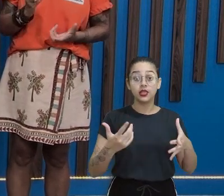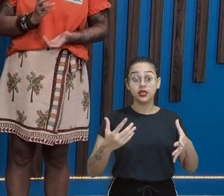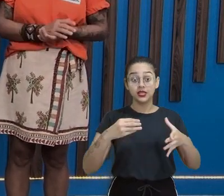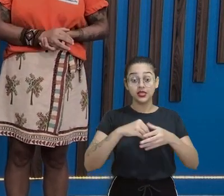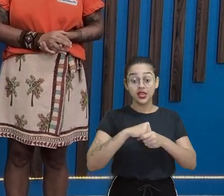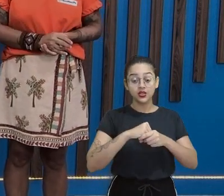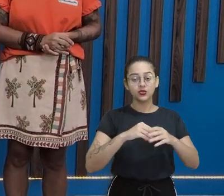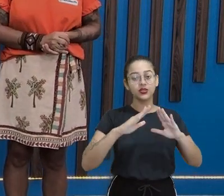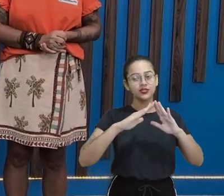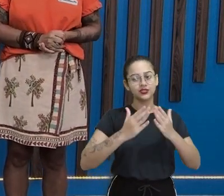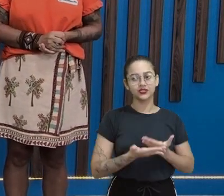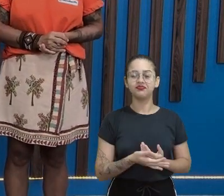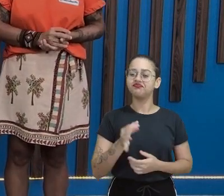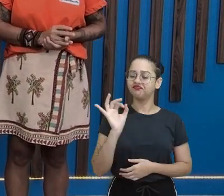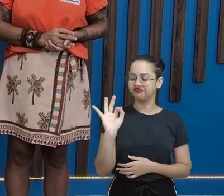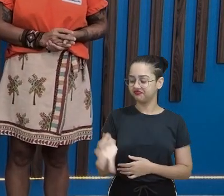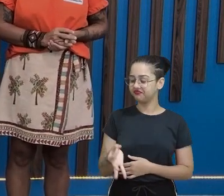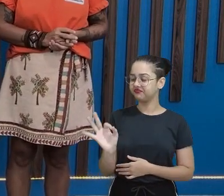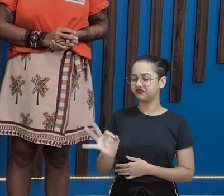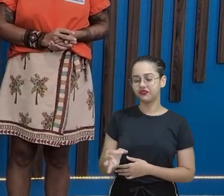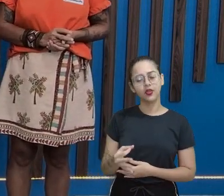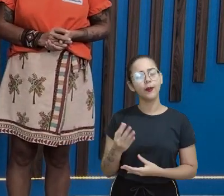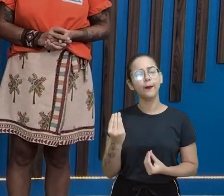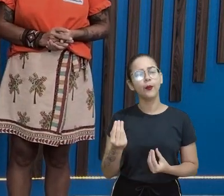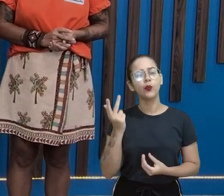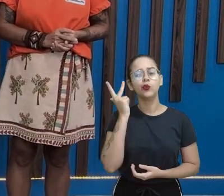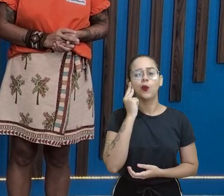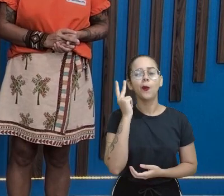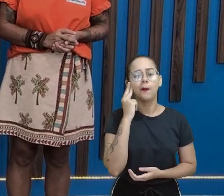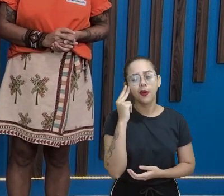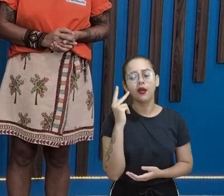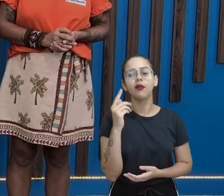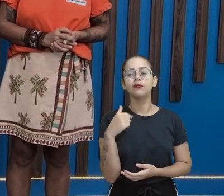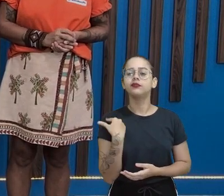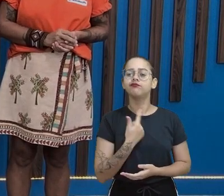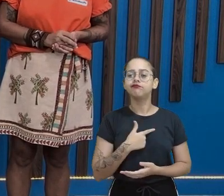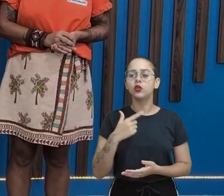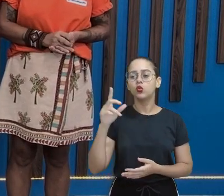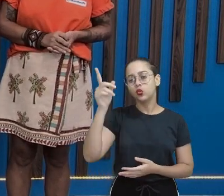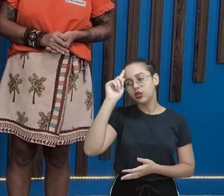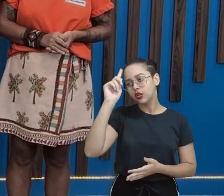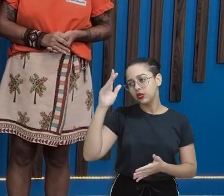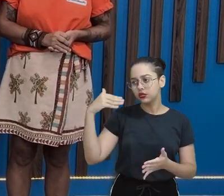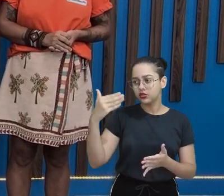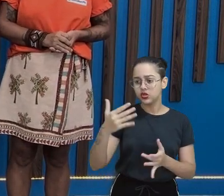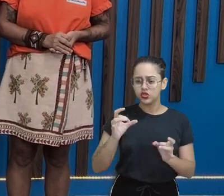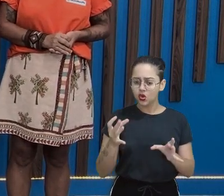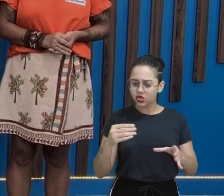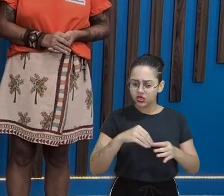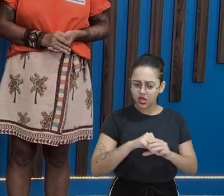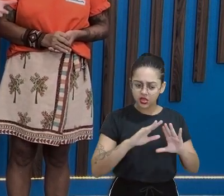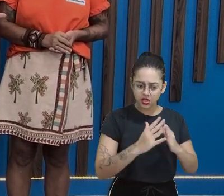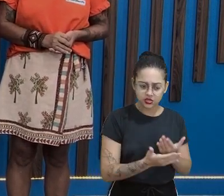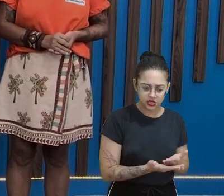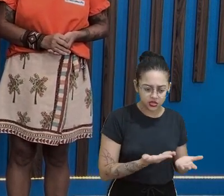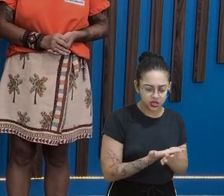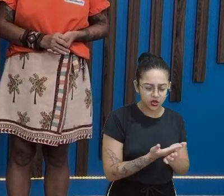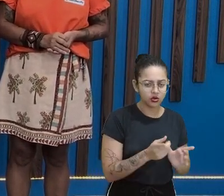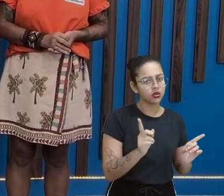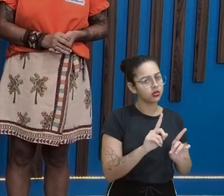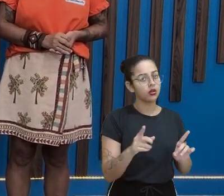Armando? Pois é. É muito comum, né, a gente, no nosso dia a dia, não só dentro da sala de aula, né, mas muitas vezes